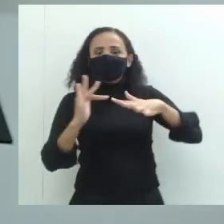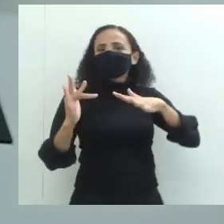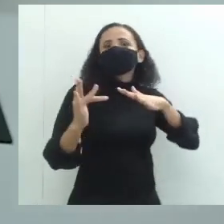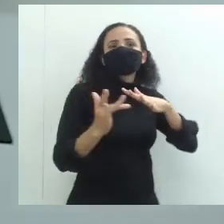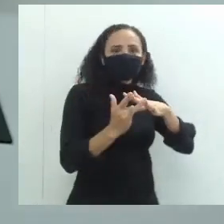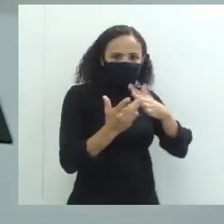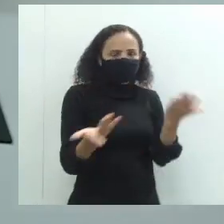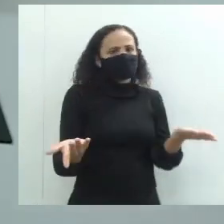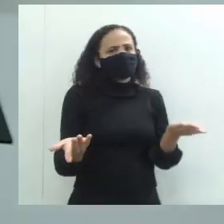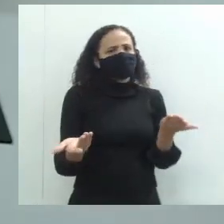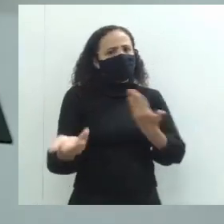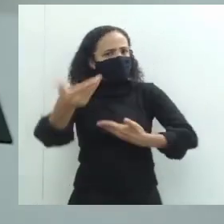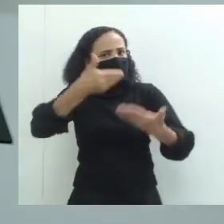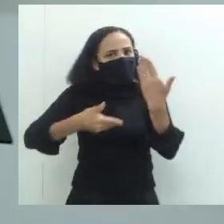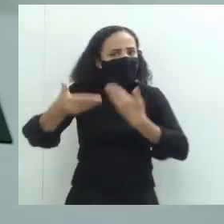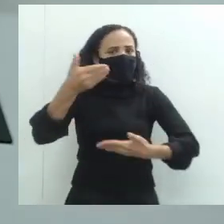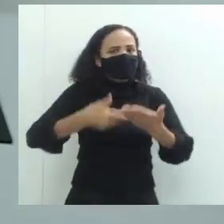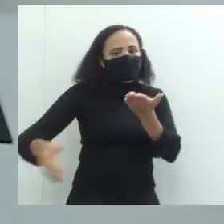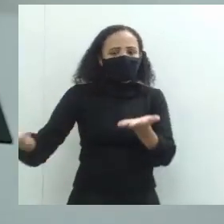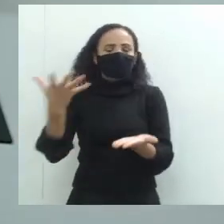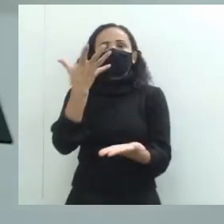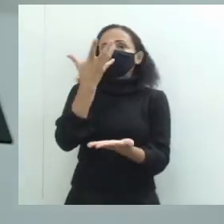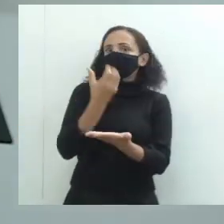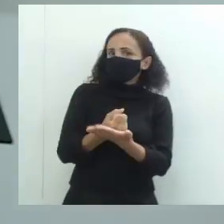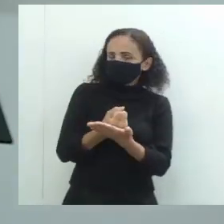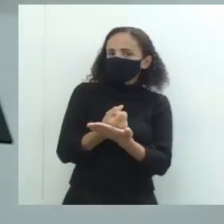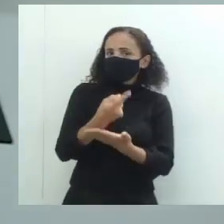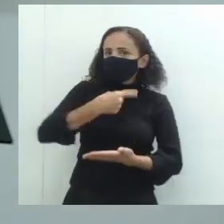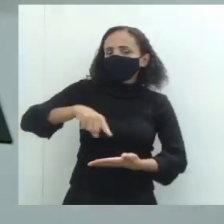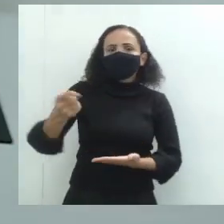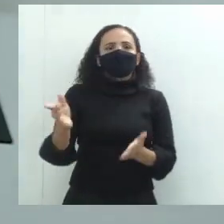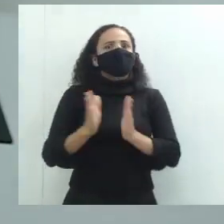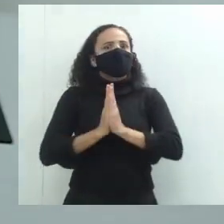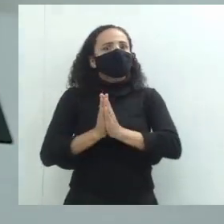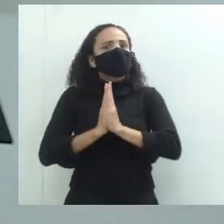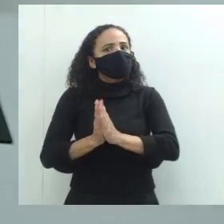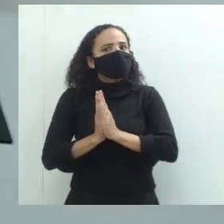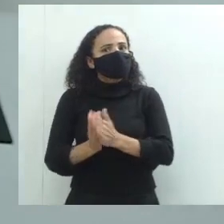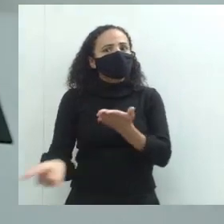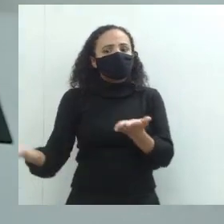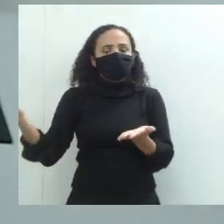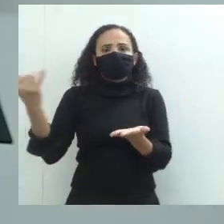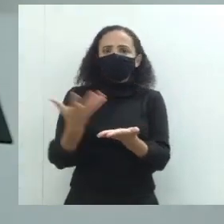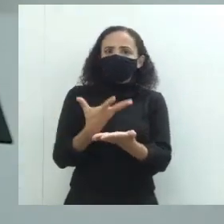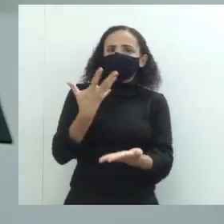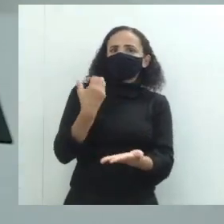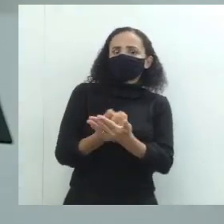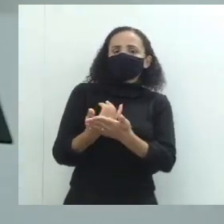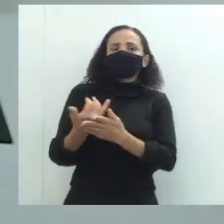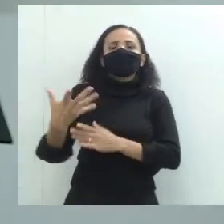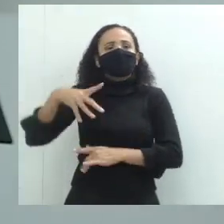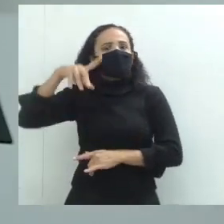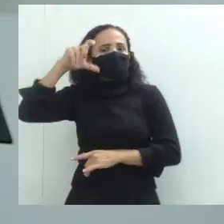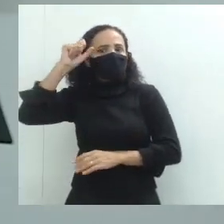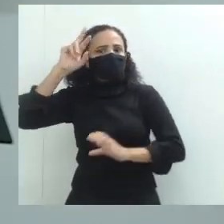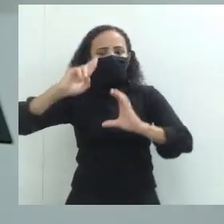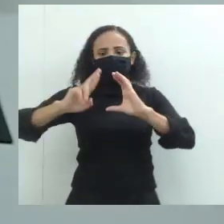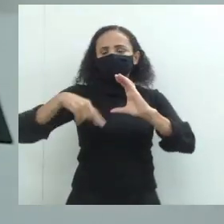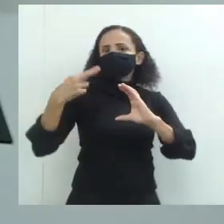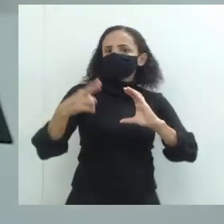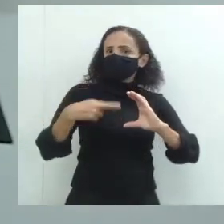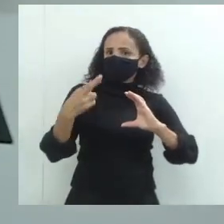sociais, plugados, inscritos, tá? Não esquece, entra aí no Instagram, Robertão